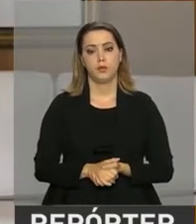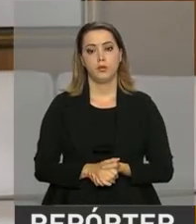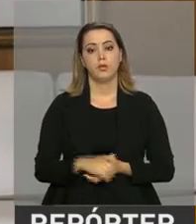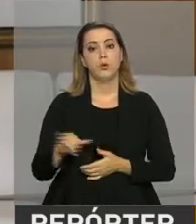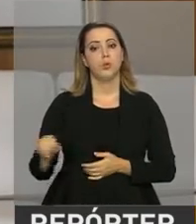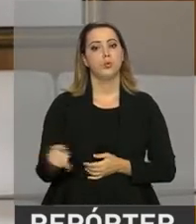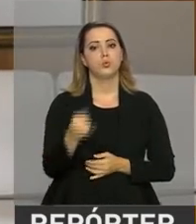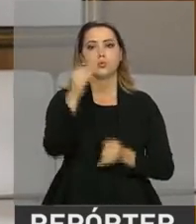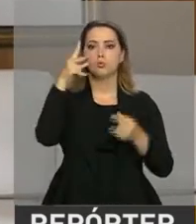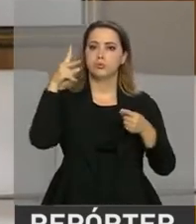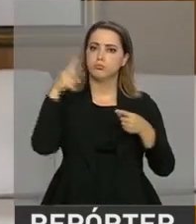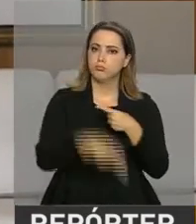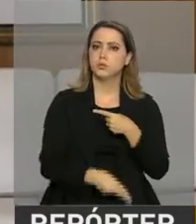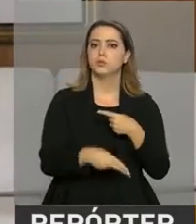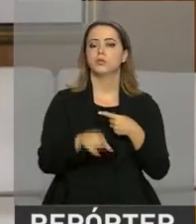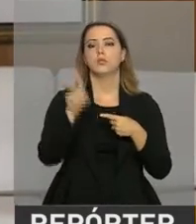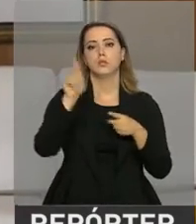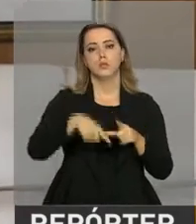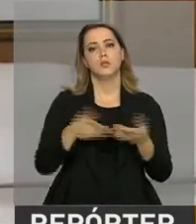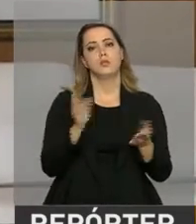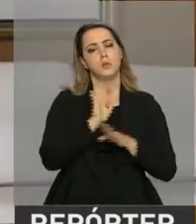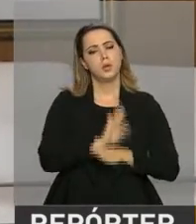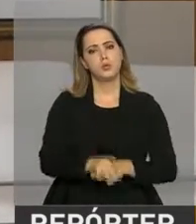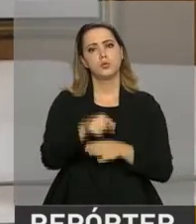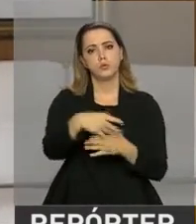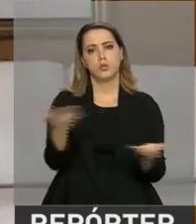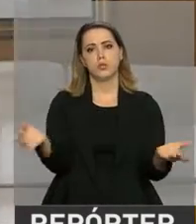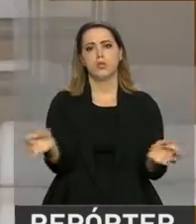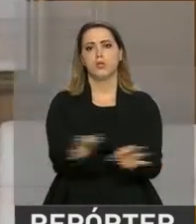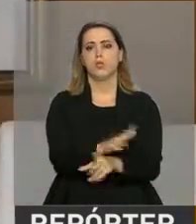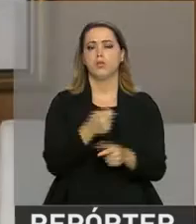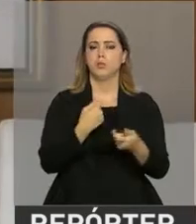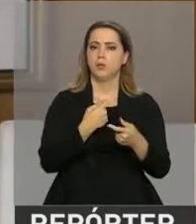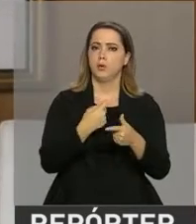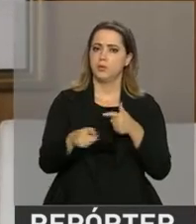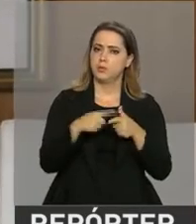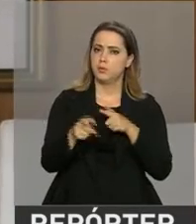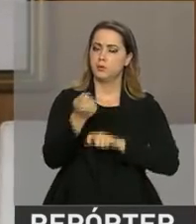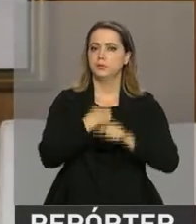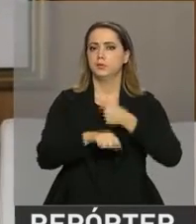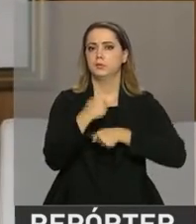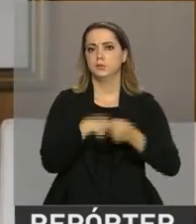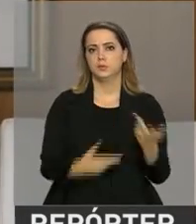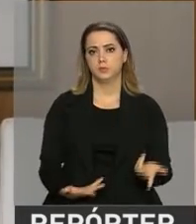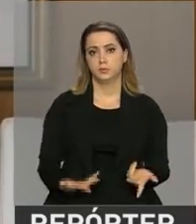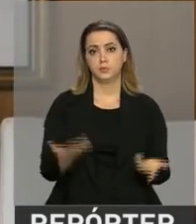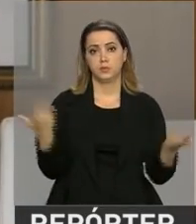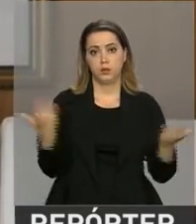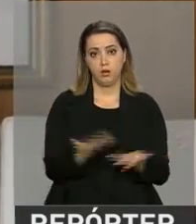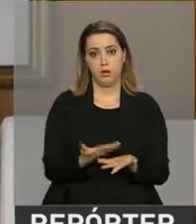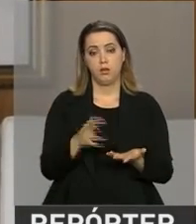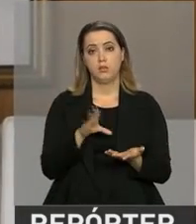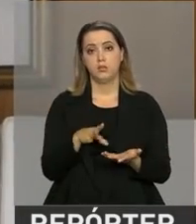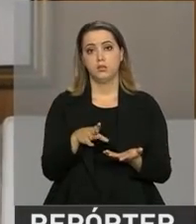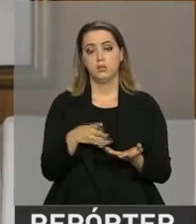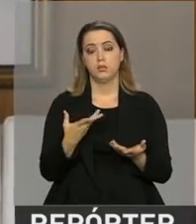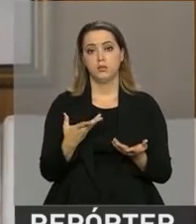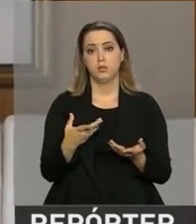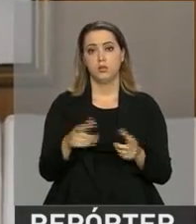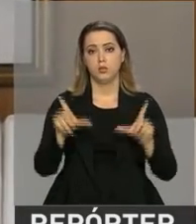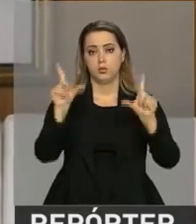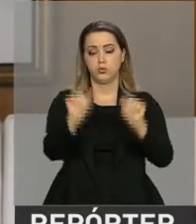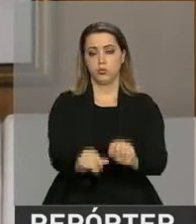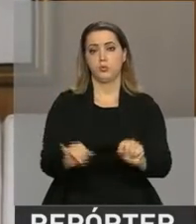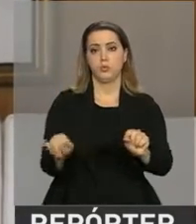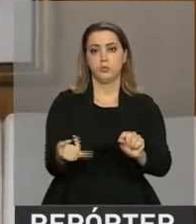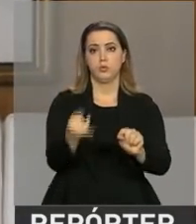amenizar realmente essa recessão que a gente vem tendo já nos últimos 2 anos. Como a política monetária agora é com queda de juros